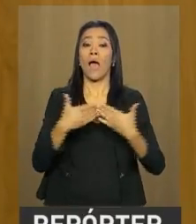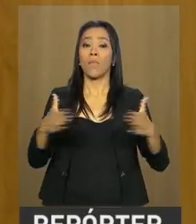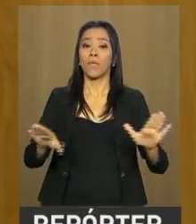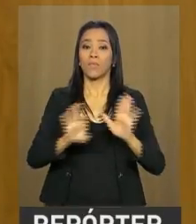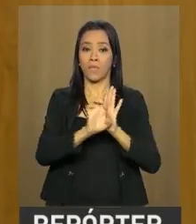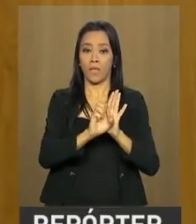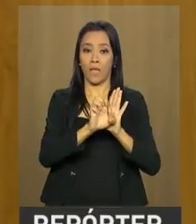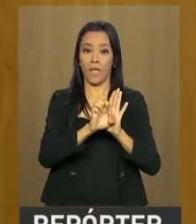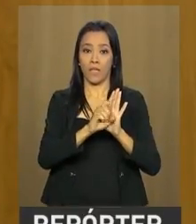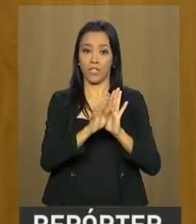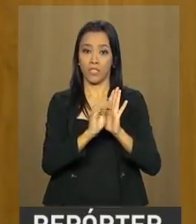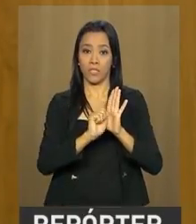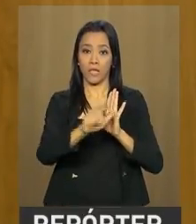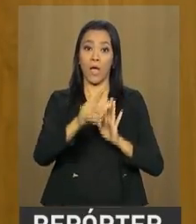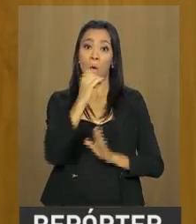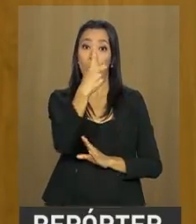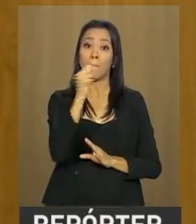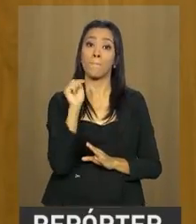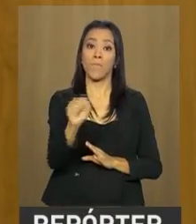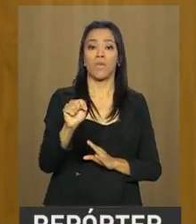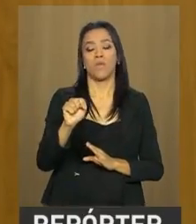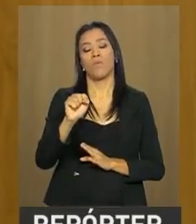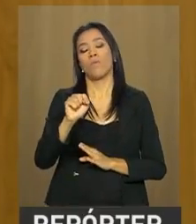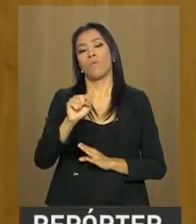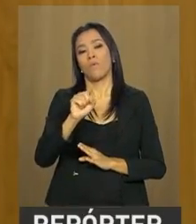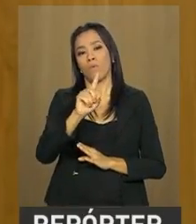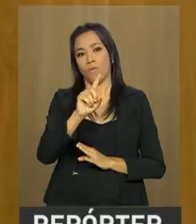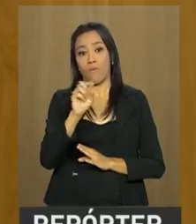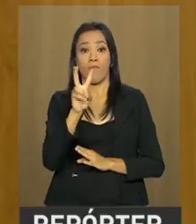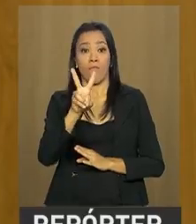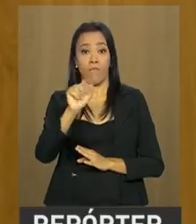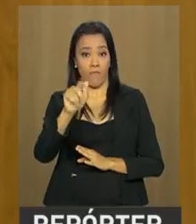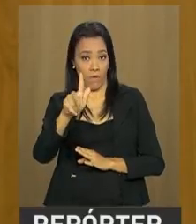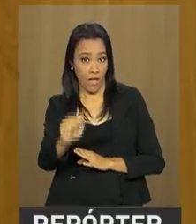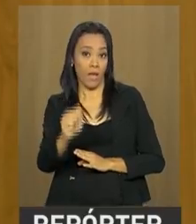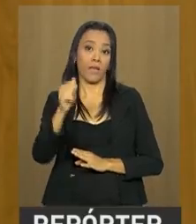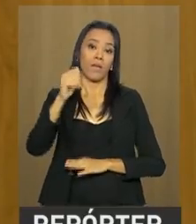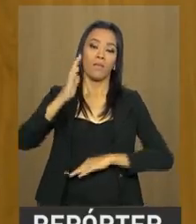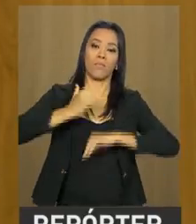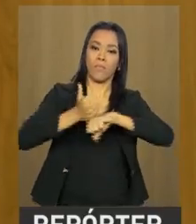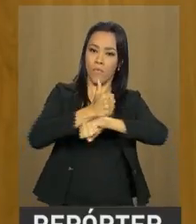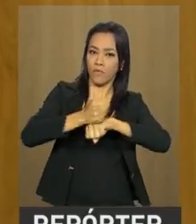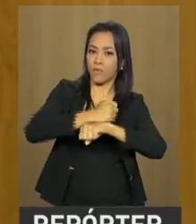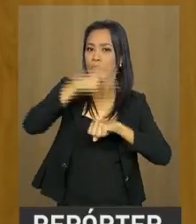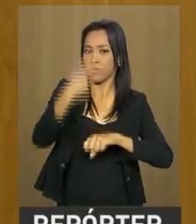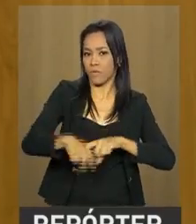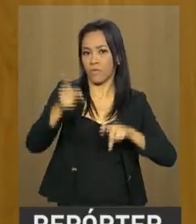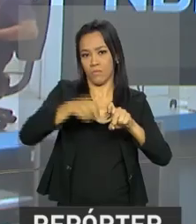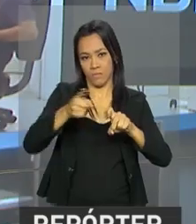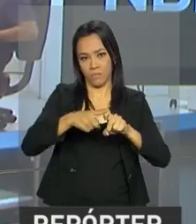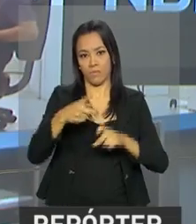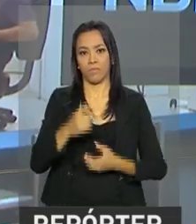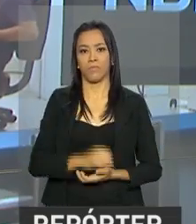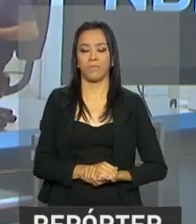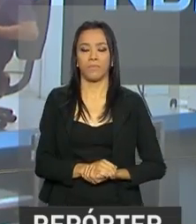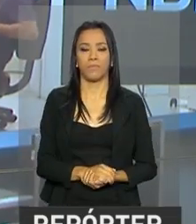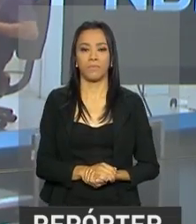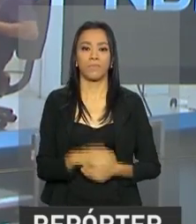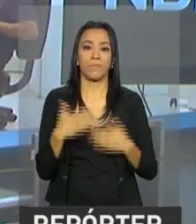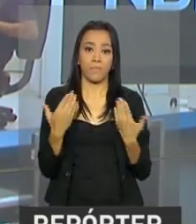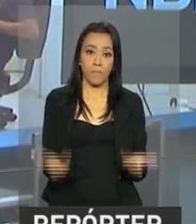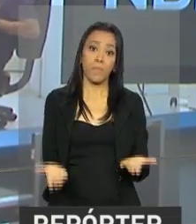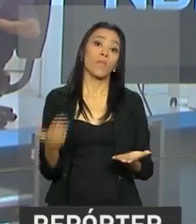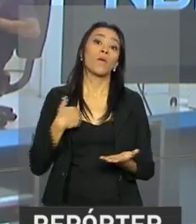vagas de médicos brasileiros. Esperamos que os brasileiros venham e assumam essas vagas para atender a população. E o